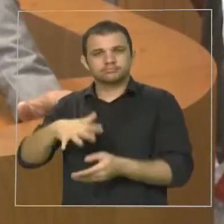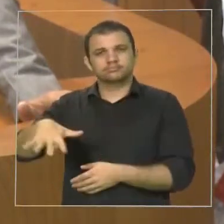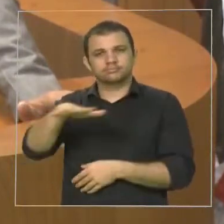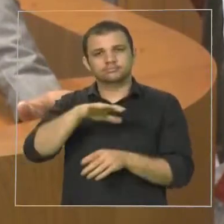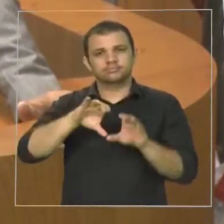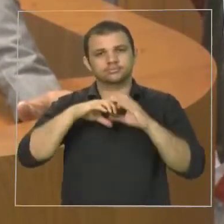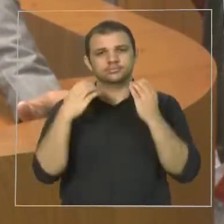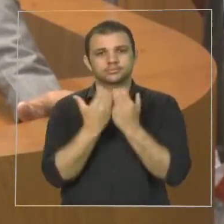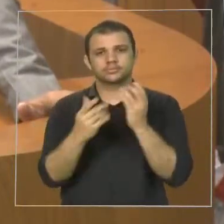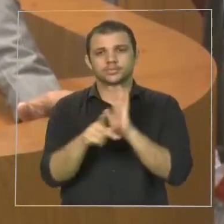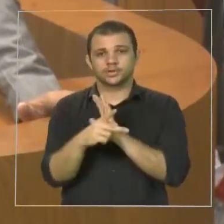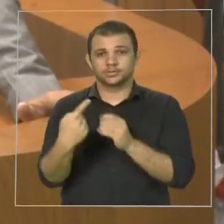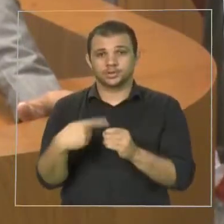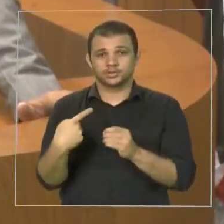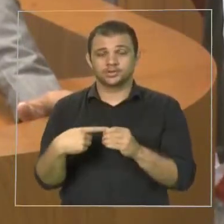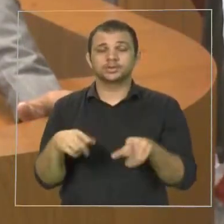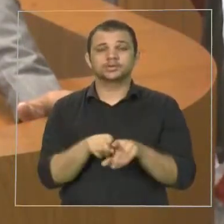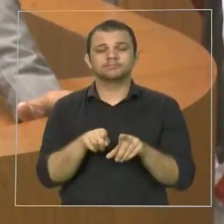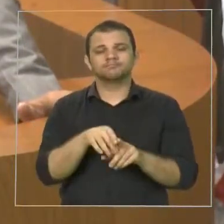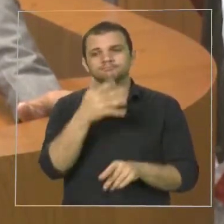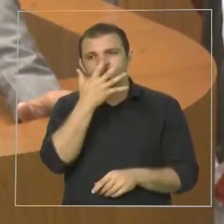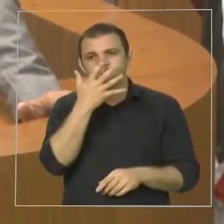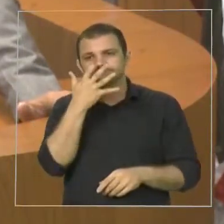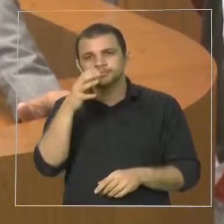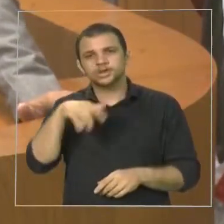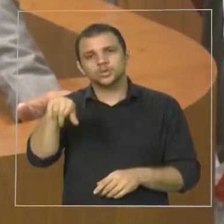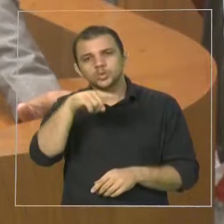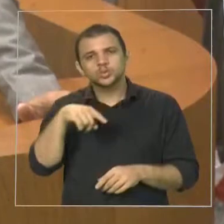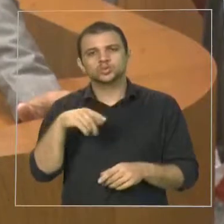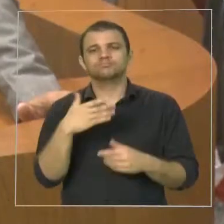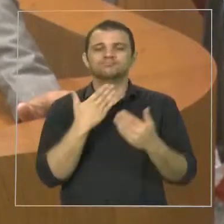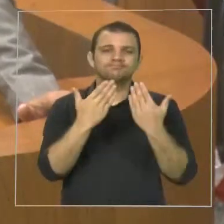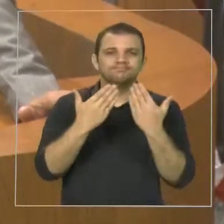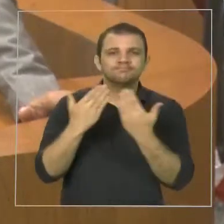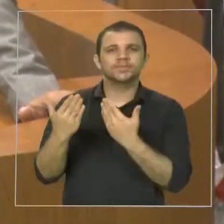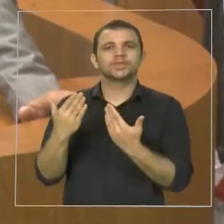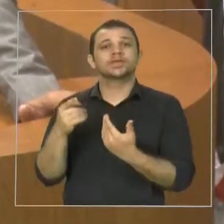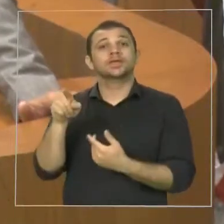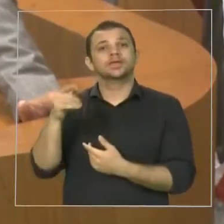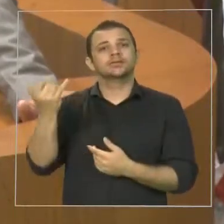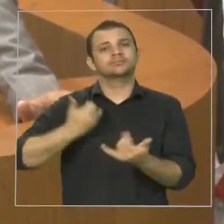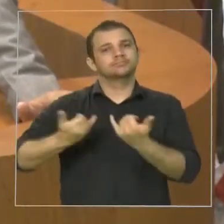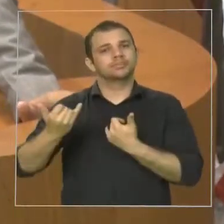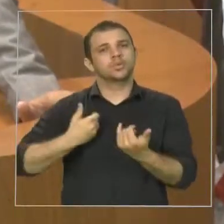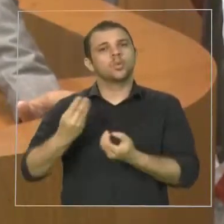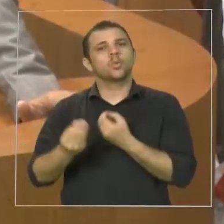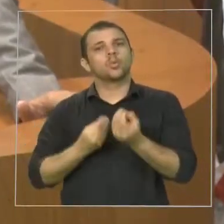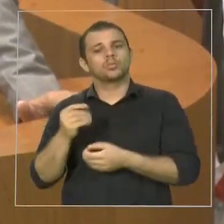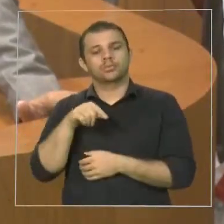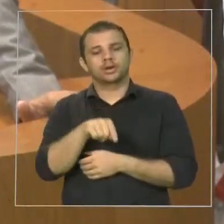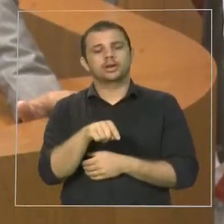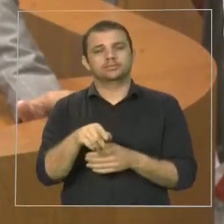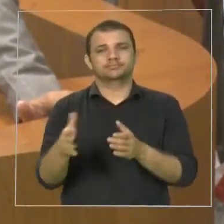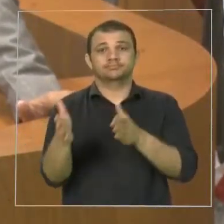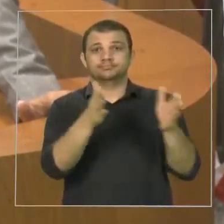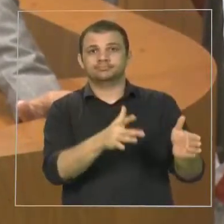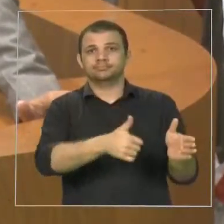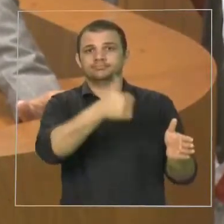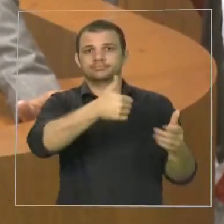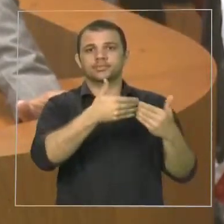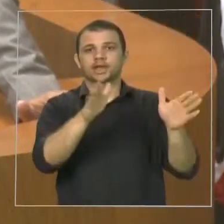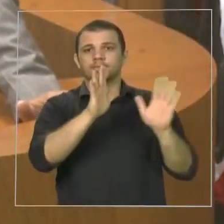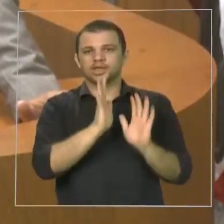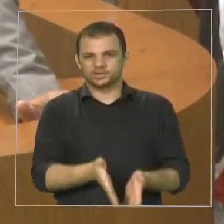de São Benedito, escutei de todos eles o quanto a primeira parte, a primeira etapa, está em pleno funcionamento e